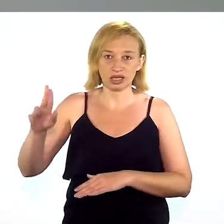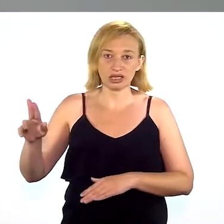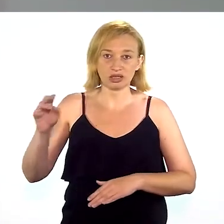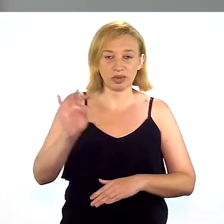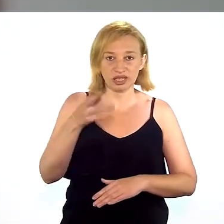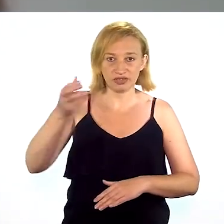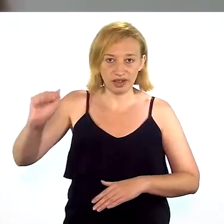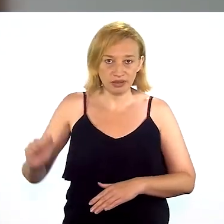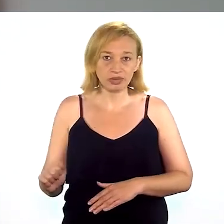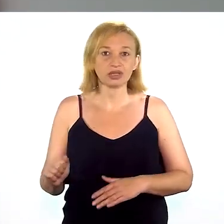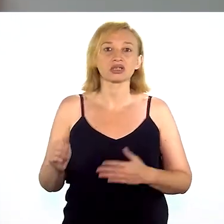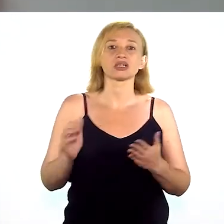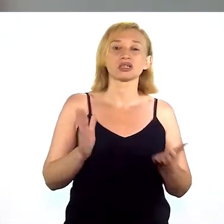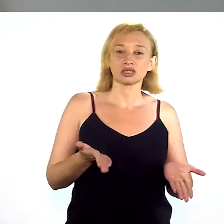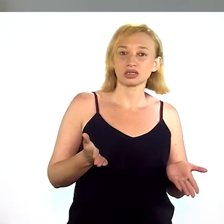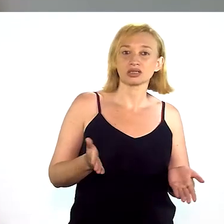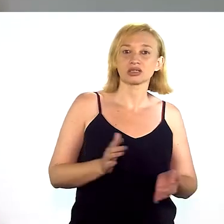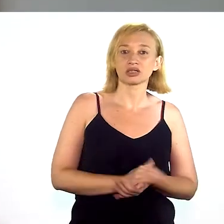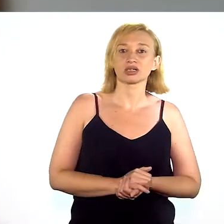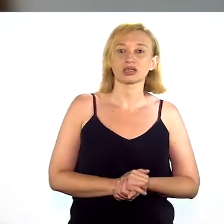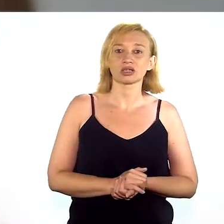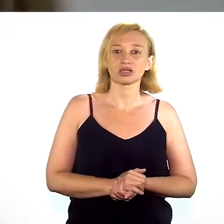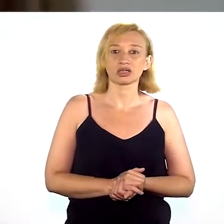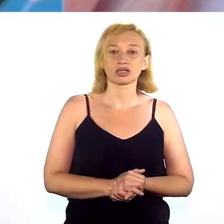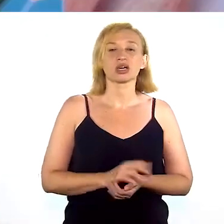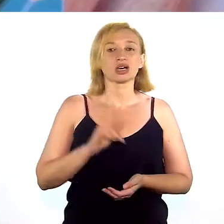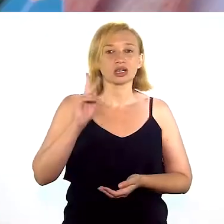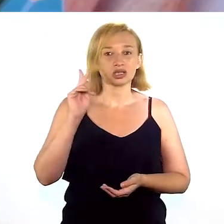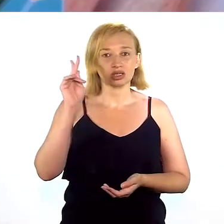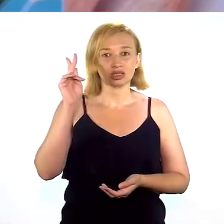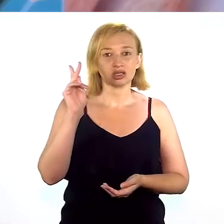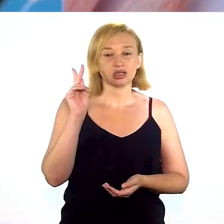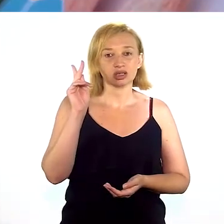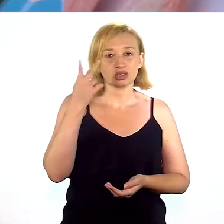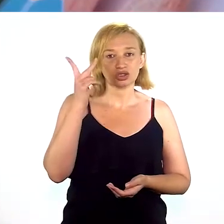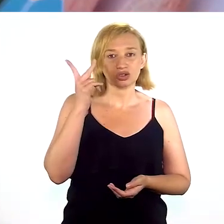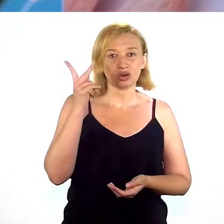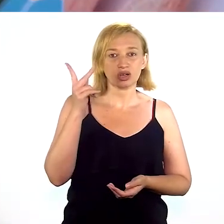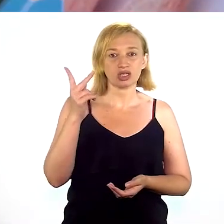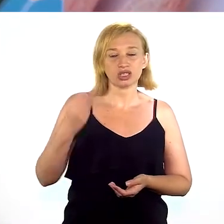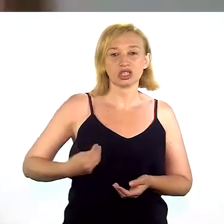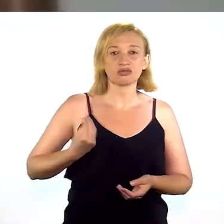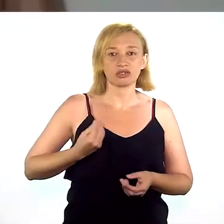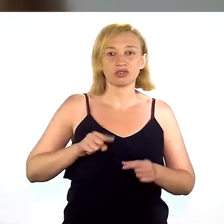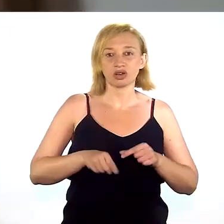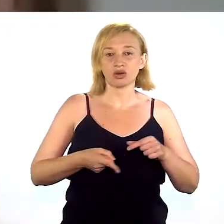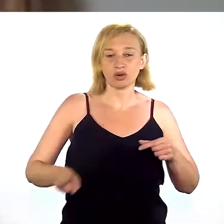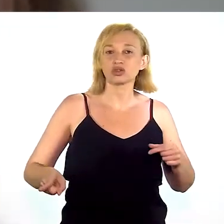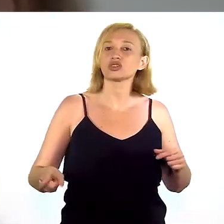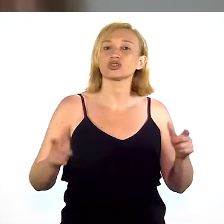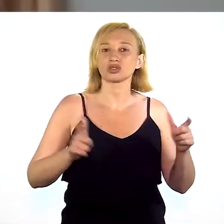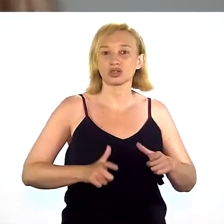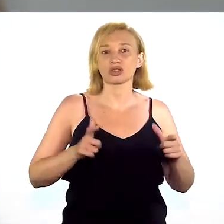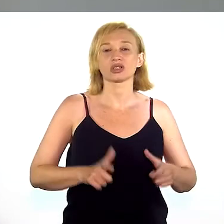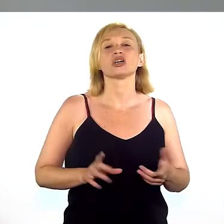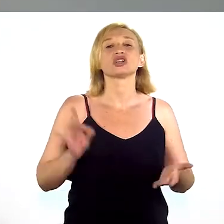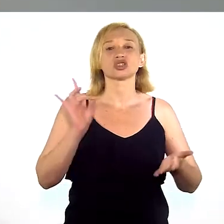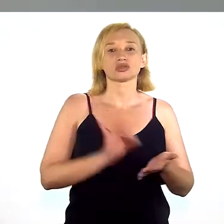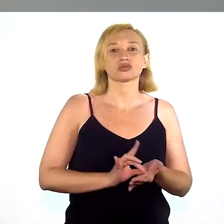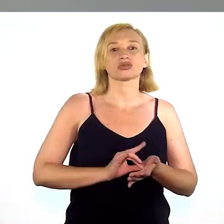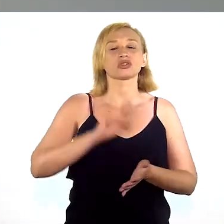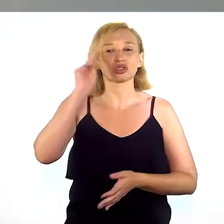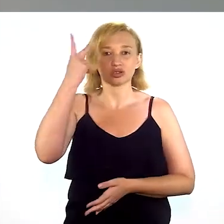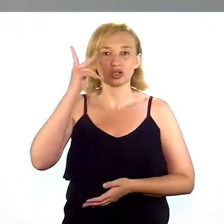chegou à universidade e se tornou uma best-seller. A gente então, se você precisa prefere de uma histórias... ficção, pode seguir pela linha de Um Lugar Bem Longe Daqui, mas se você prefere uma